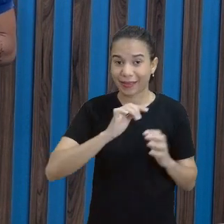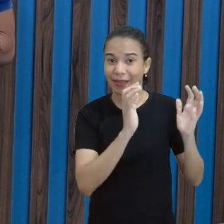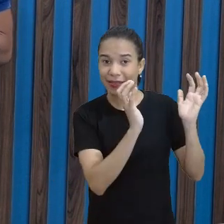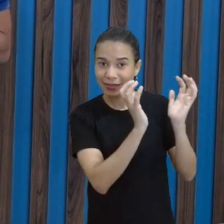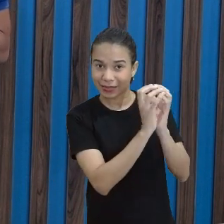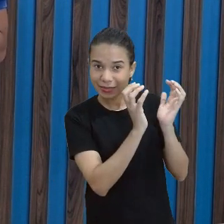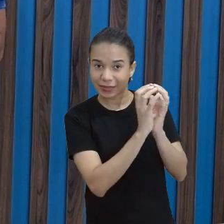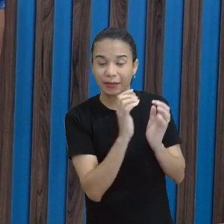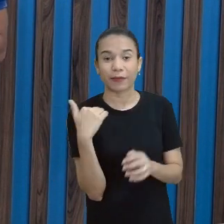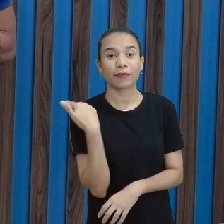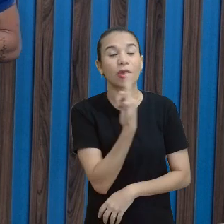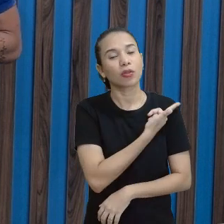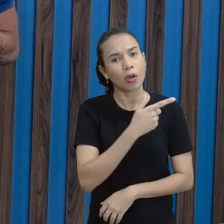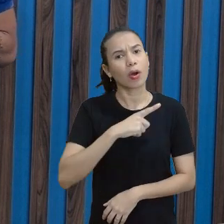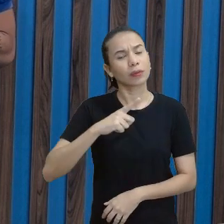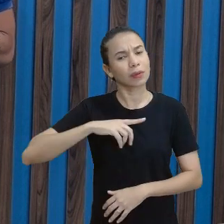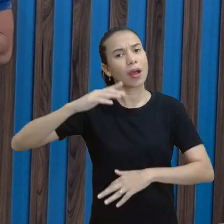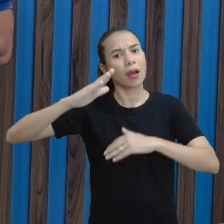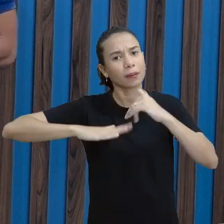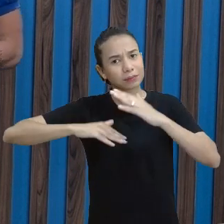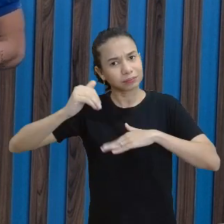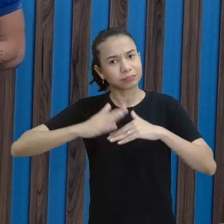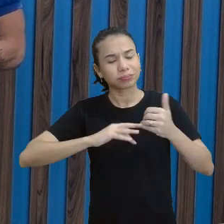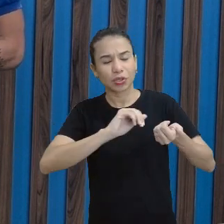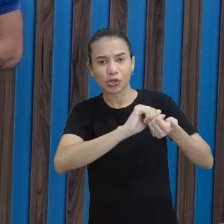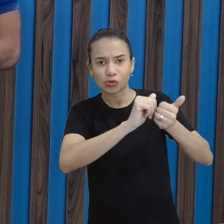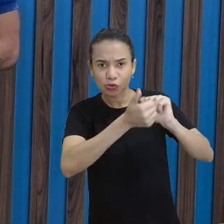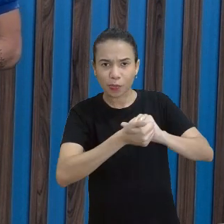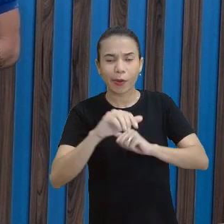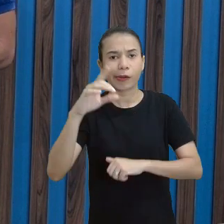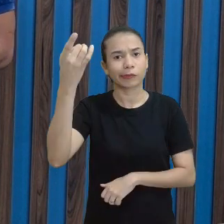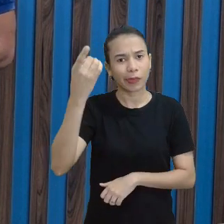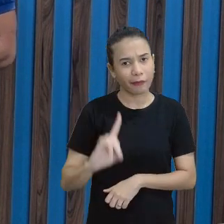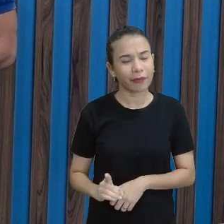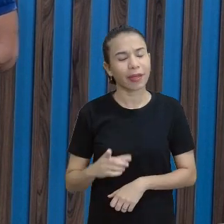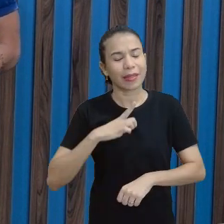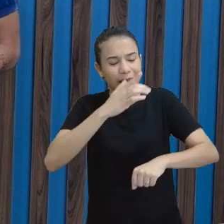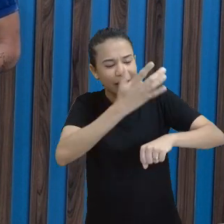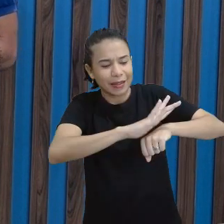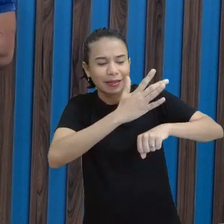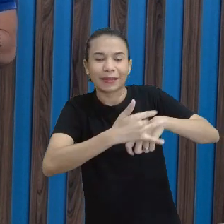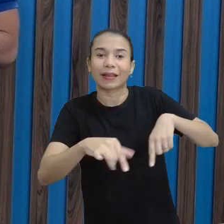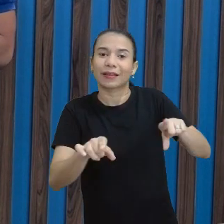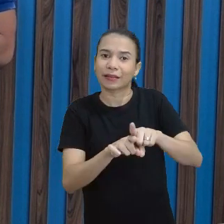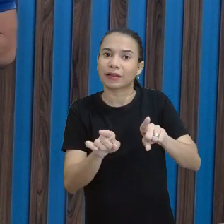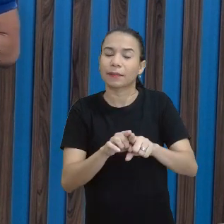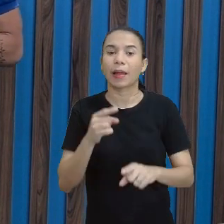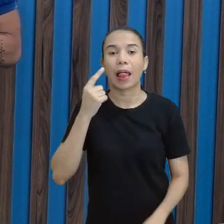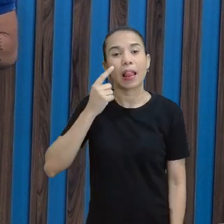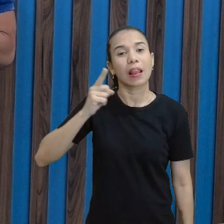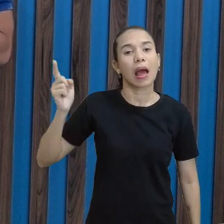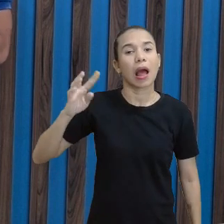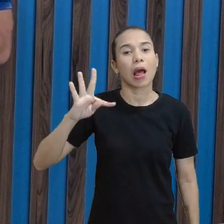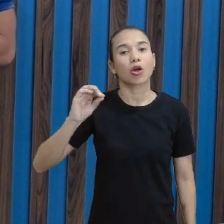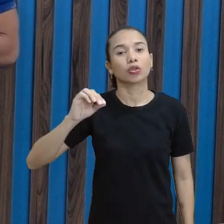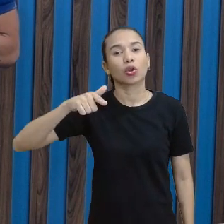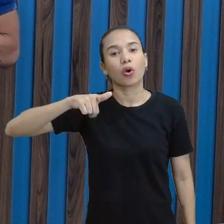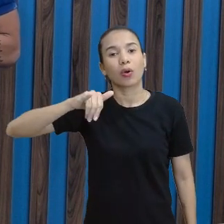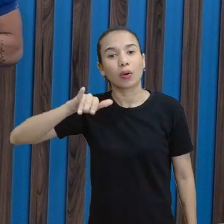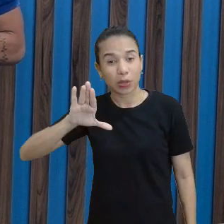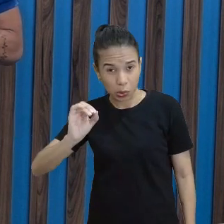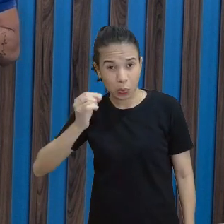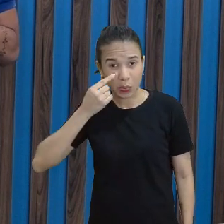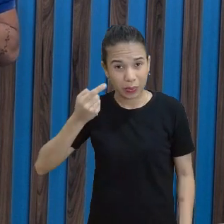tem para-atletas que treinam aí atletismo, inclusive em Tóquio, né, na última Paralimpíada que